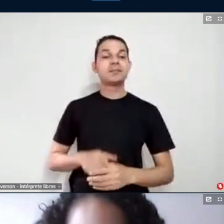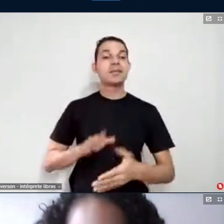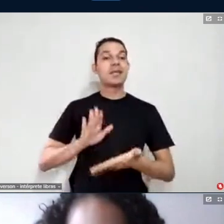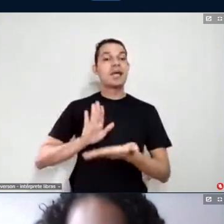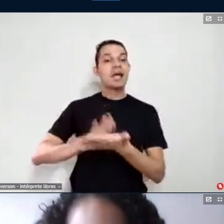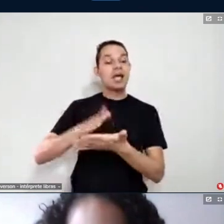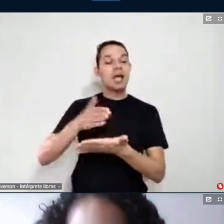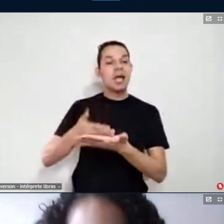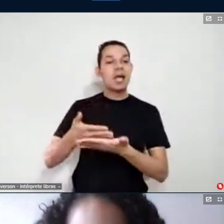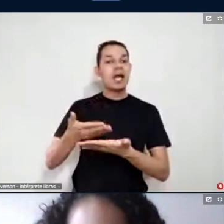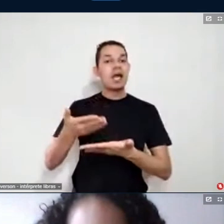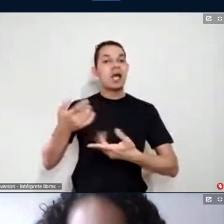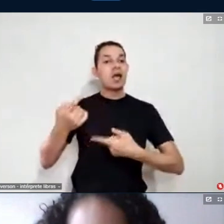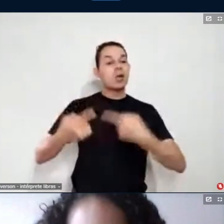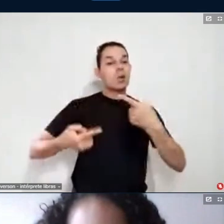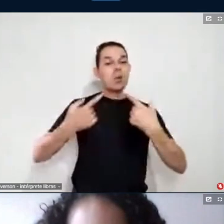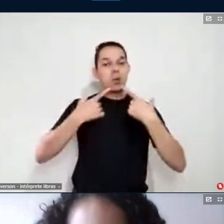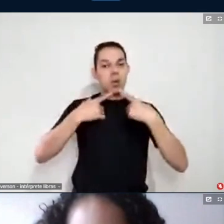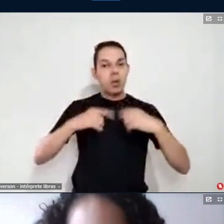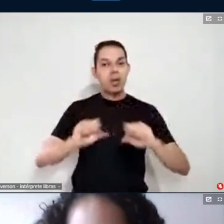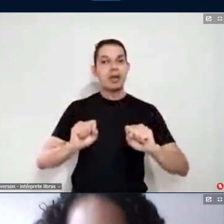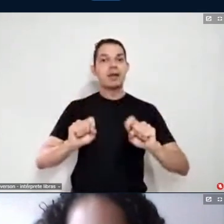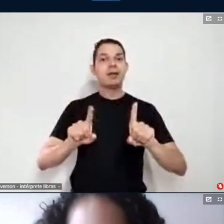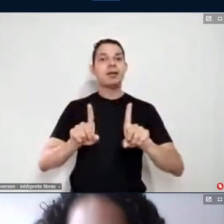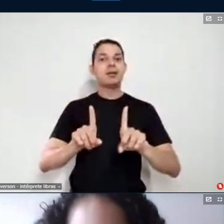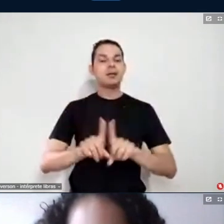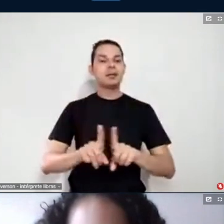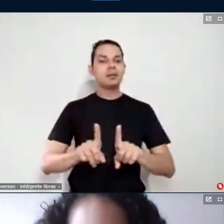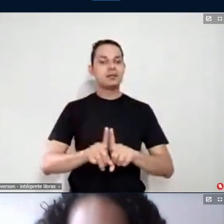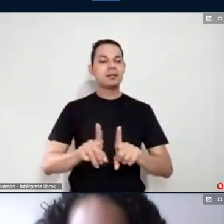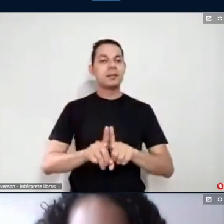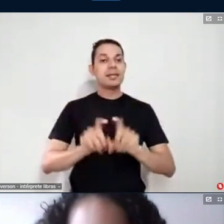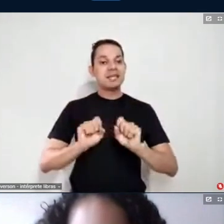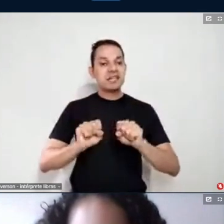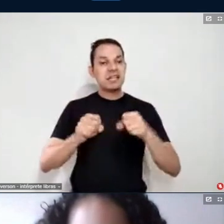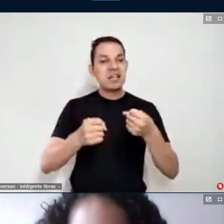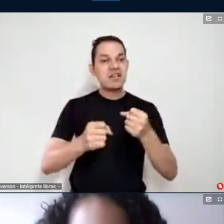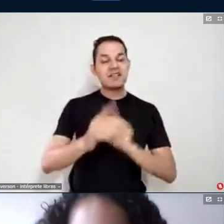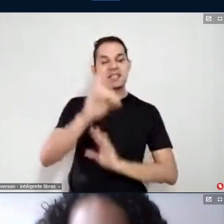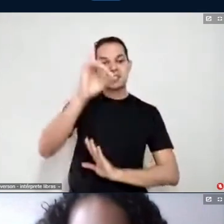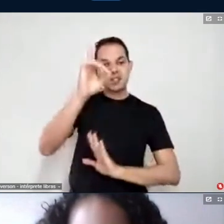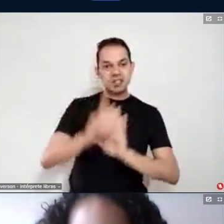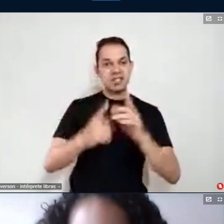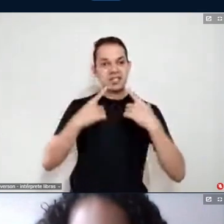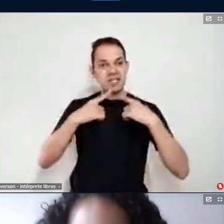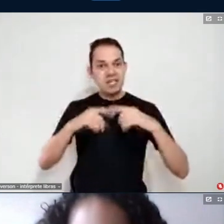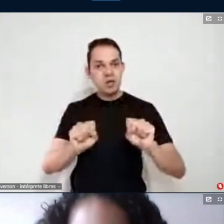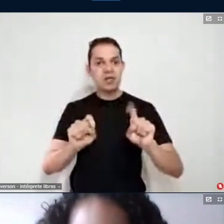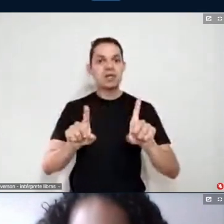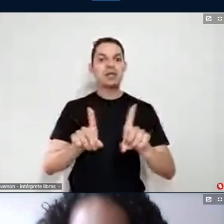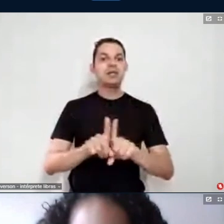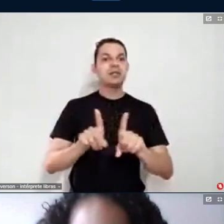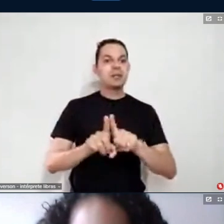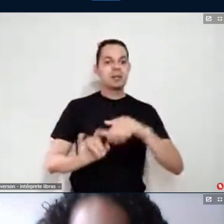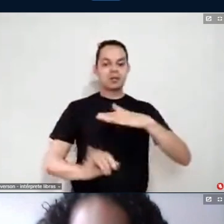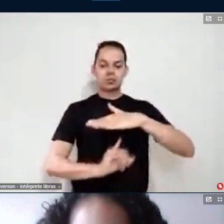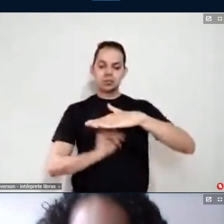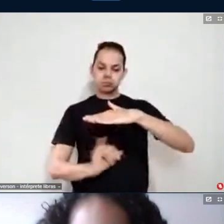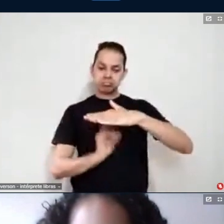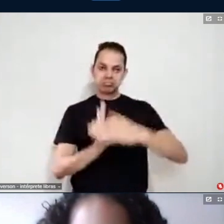linguísticas e pela defesa dos direitos linguísticos verdadeiramente institucionalizados.